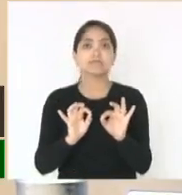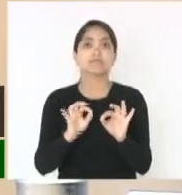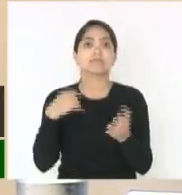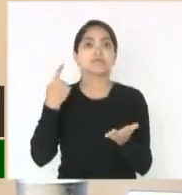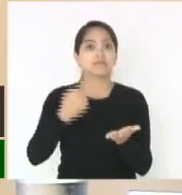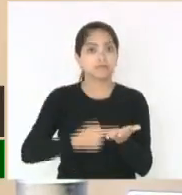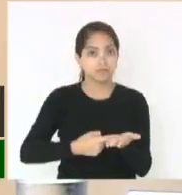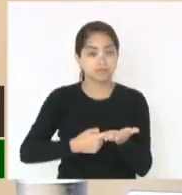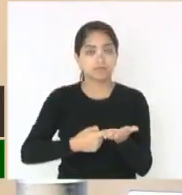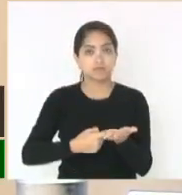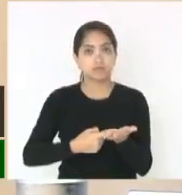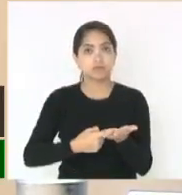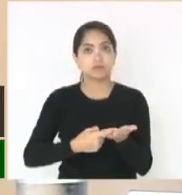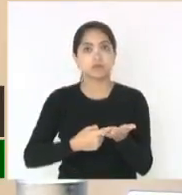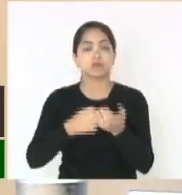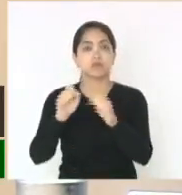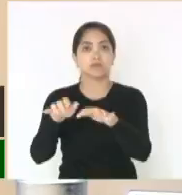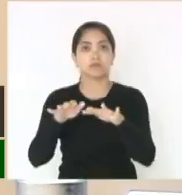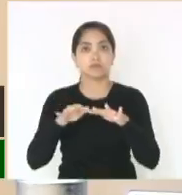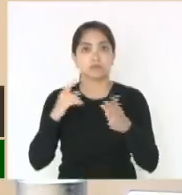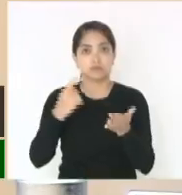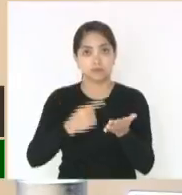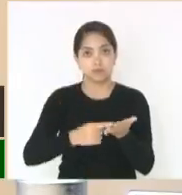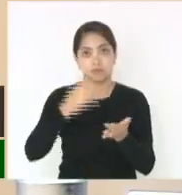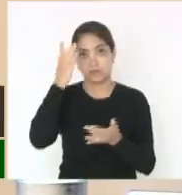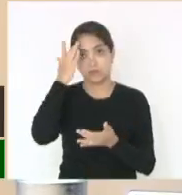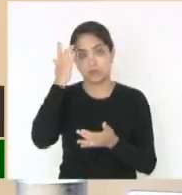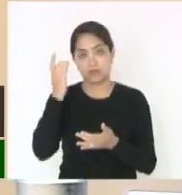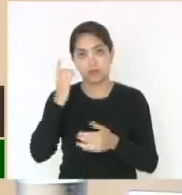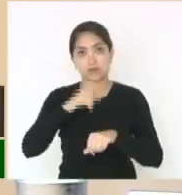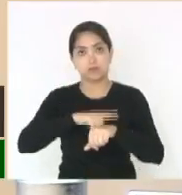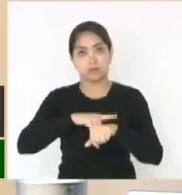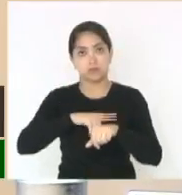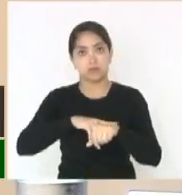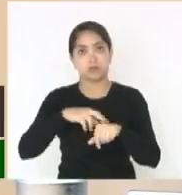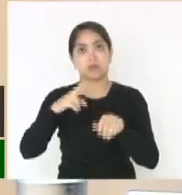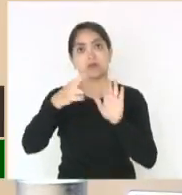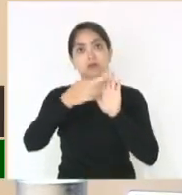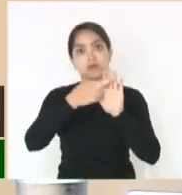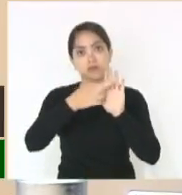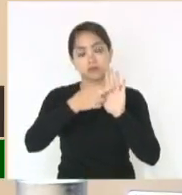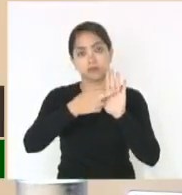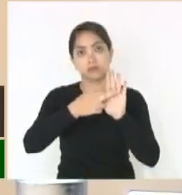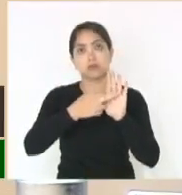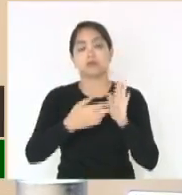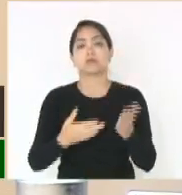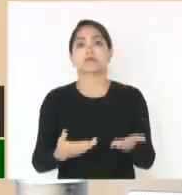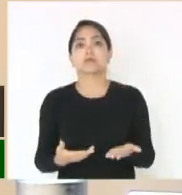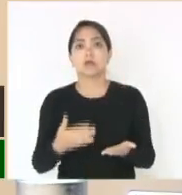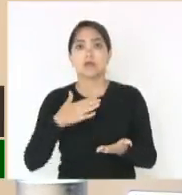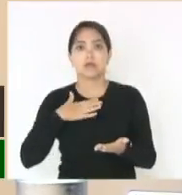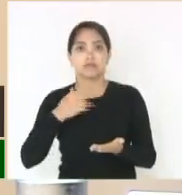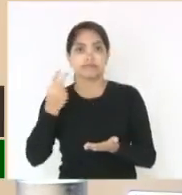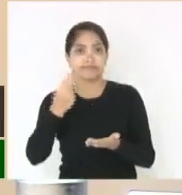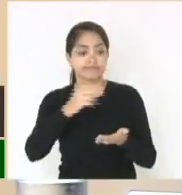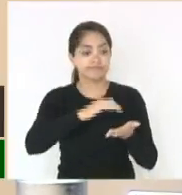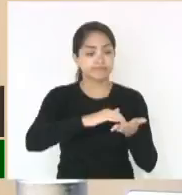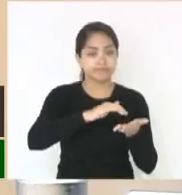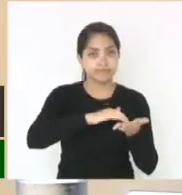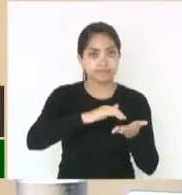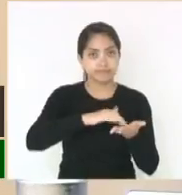convocou outra sessão ordinária para o dia seguinte, no horário regimental. Para constar, eu, segundo o